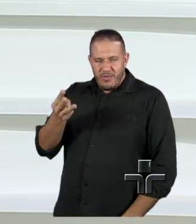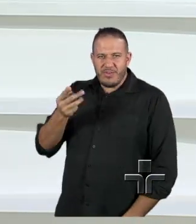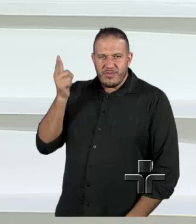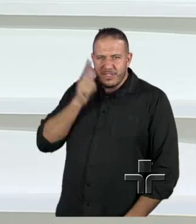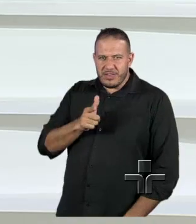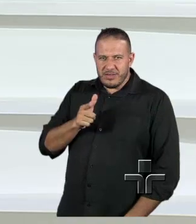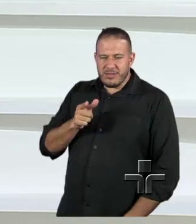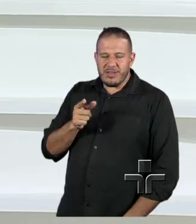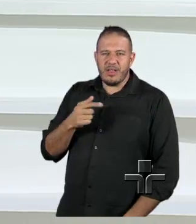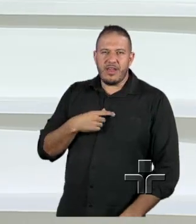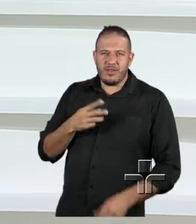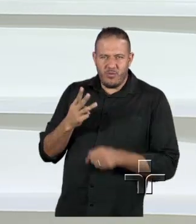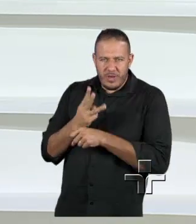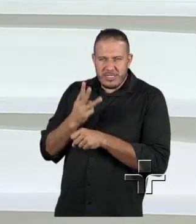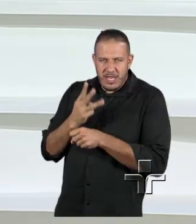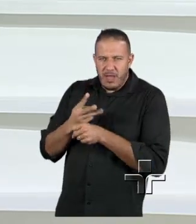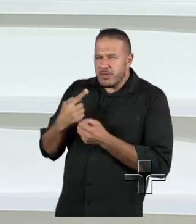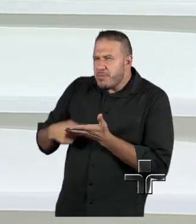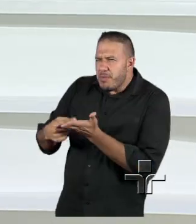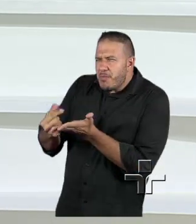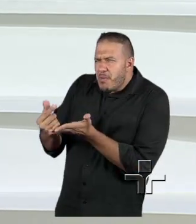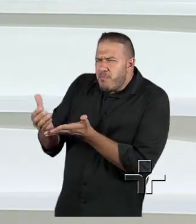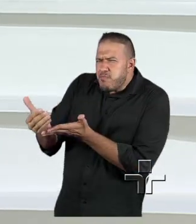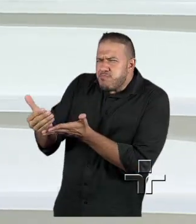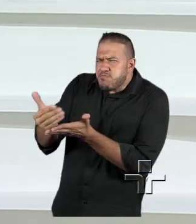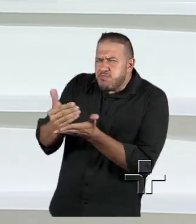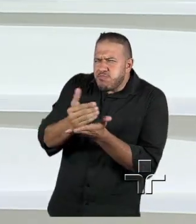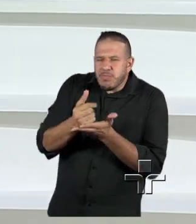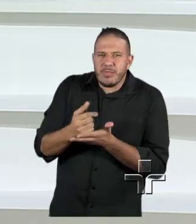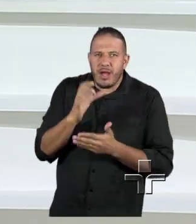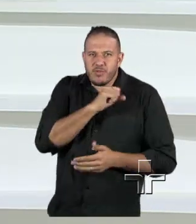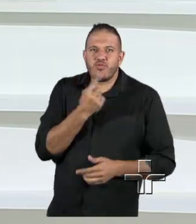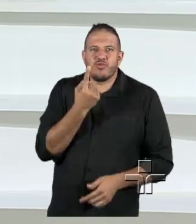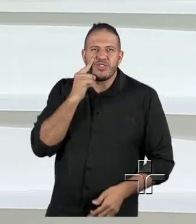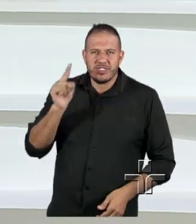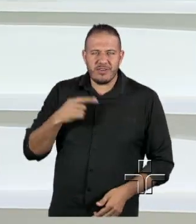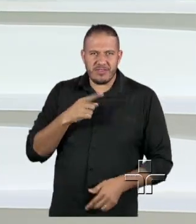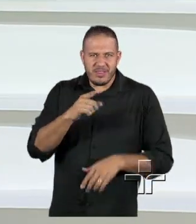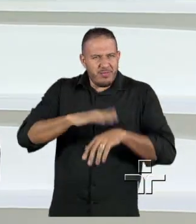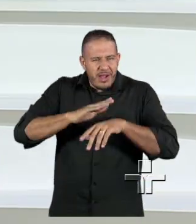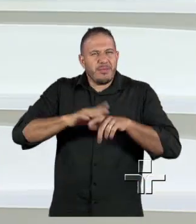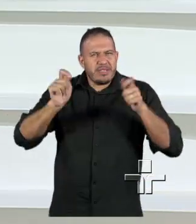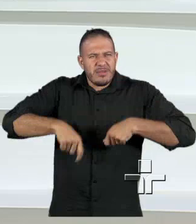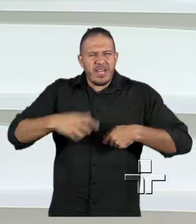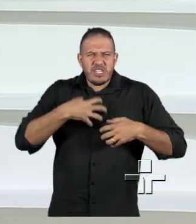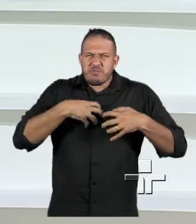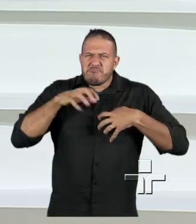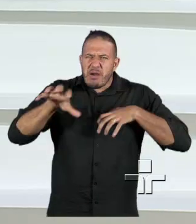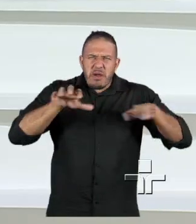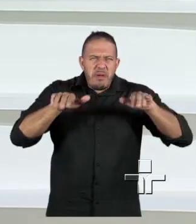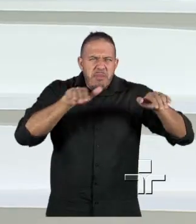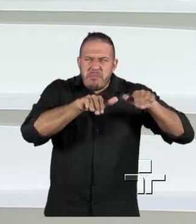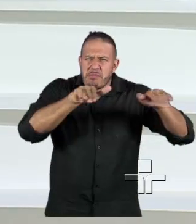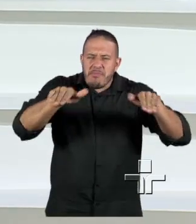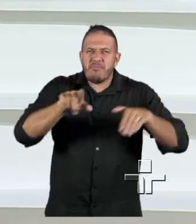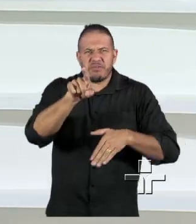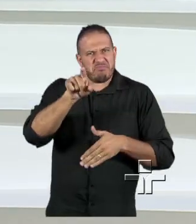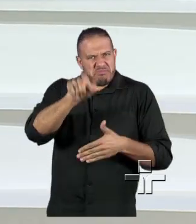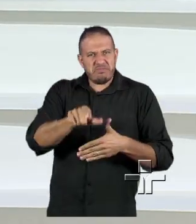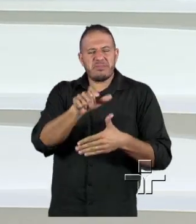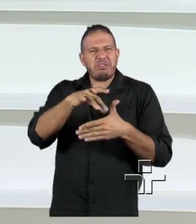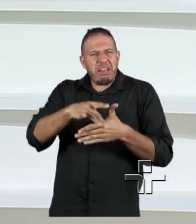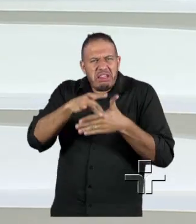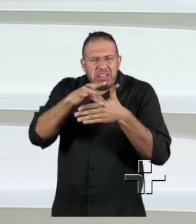com os ovos e no WhatsApp, né? Ou seja, você tem uma capacidade de mobilização, uma capacidade de liderança. Como é